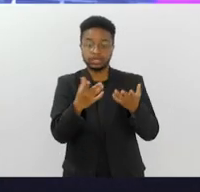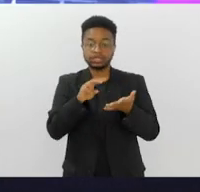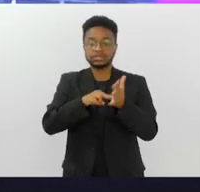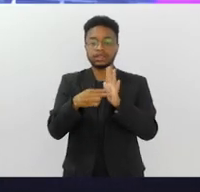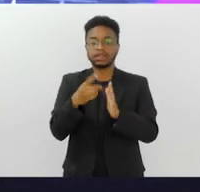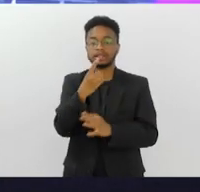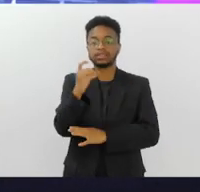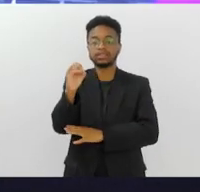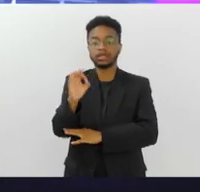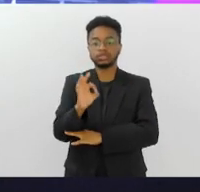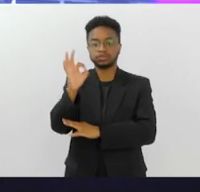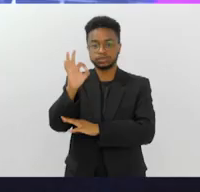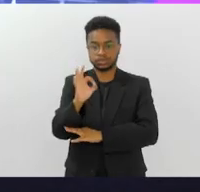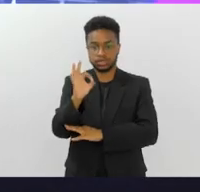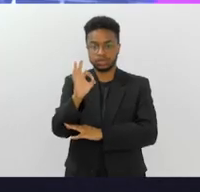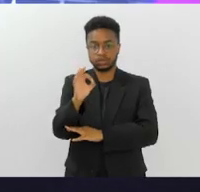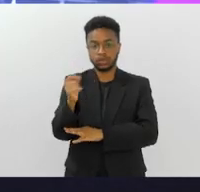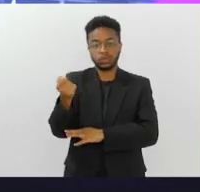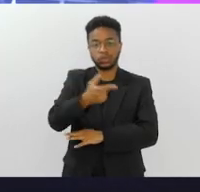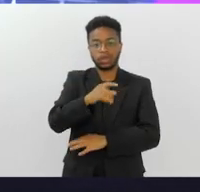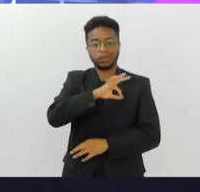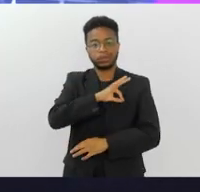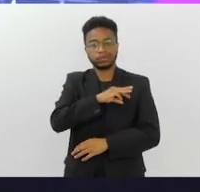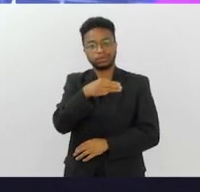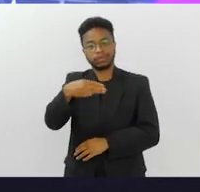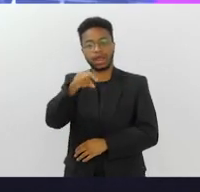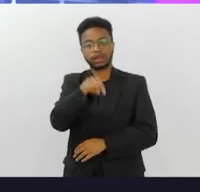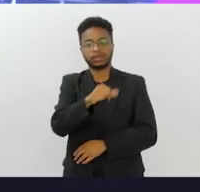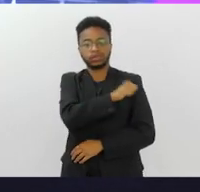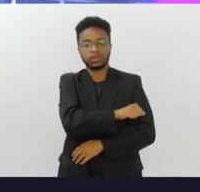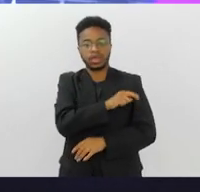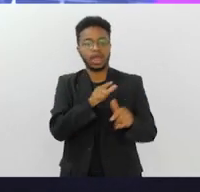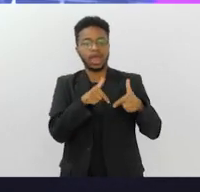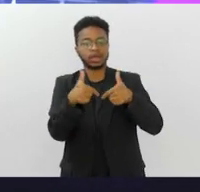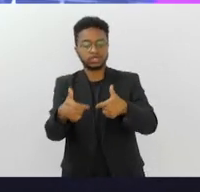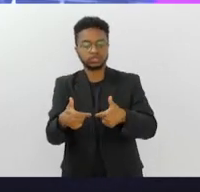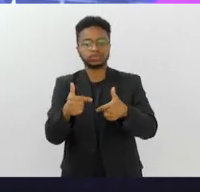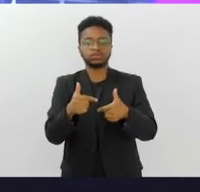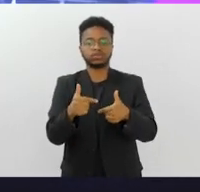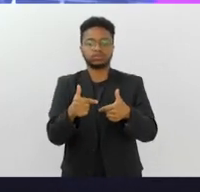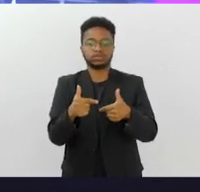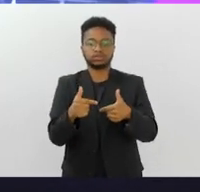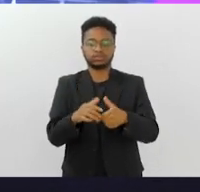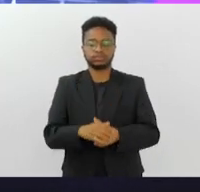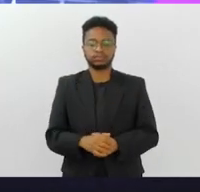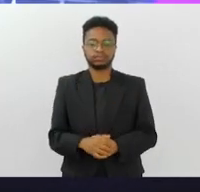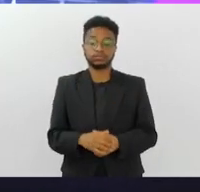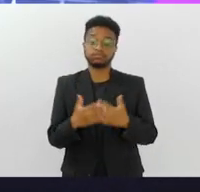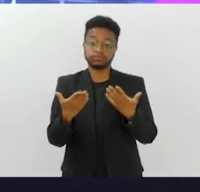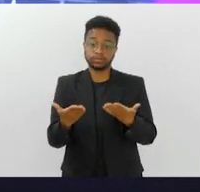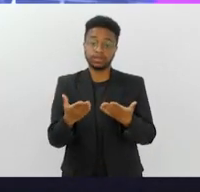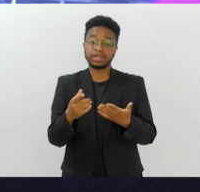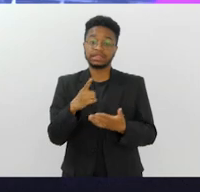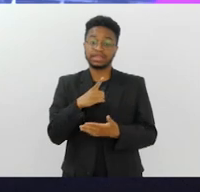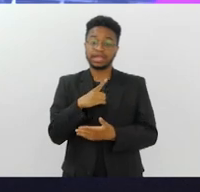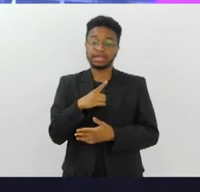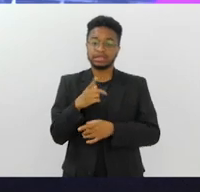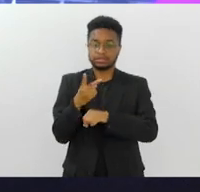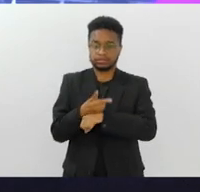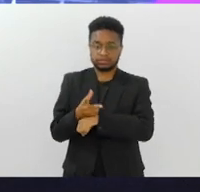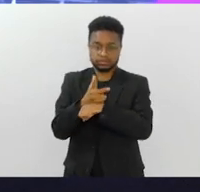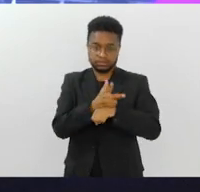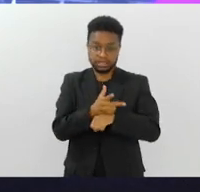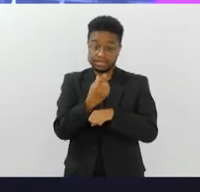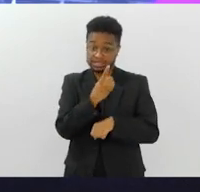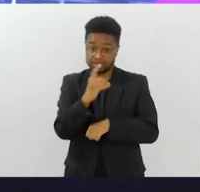10% do que toda a Polícia Militar no estado do Rio de Janeiro fez em mandados de prisão com pouco mais de 100 câmeras